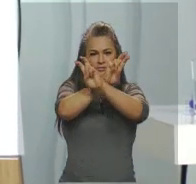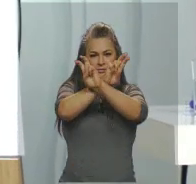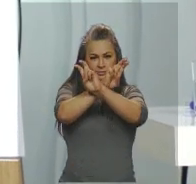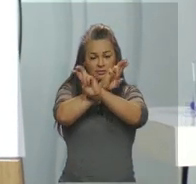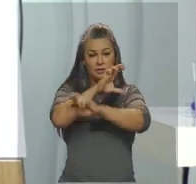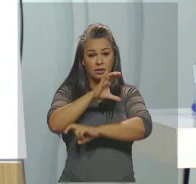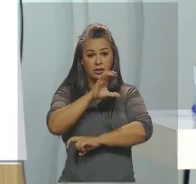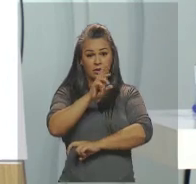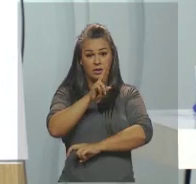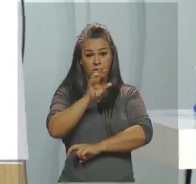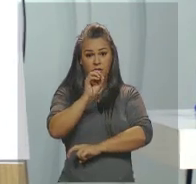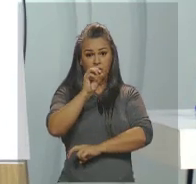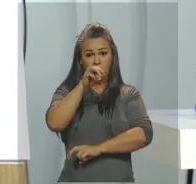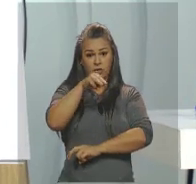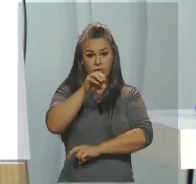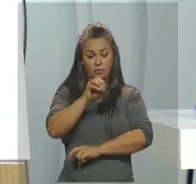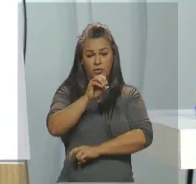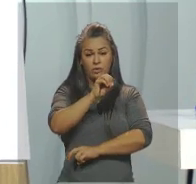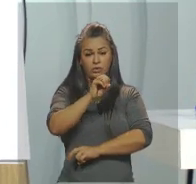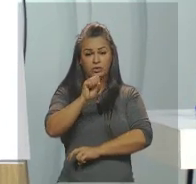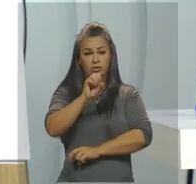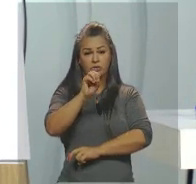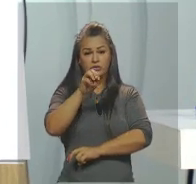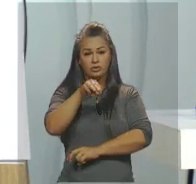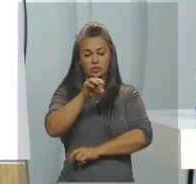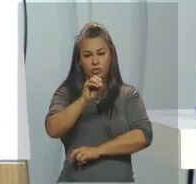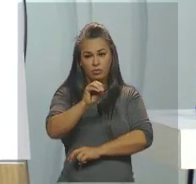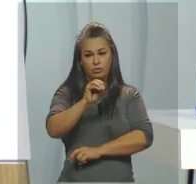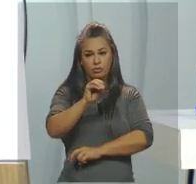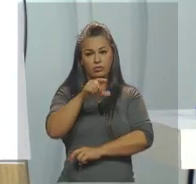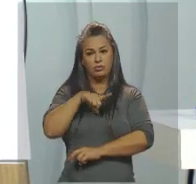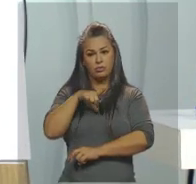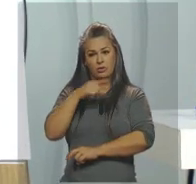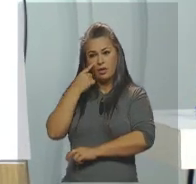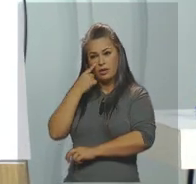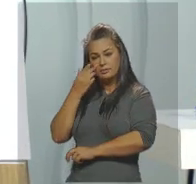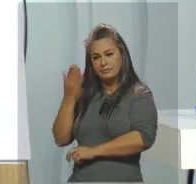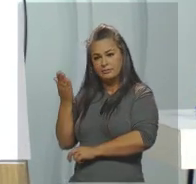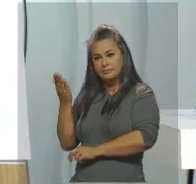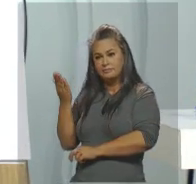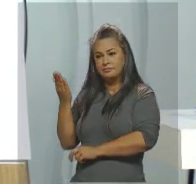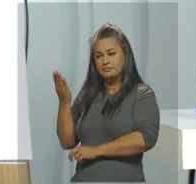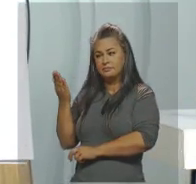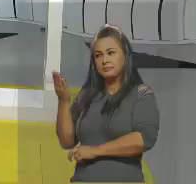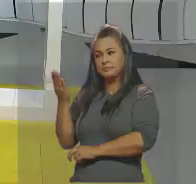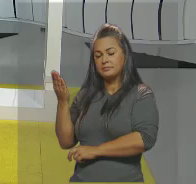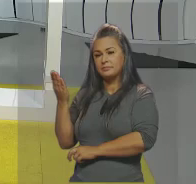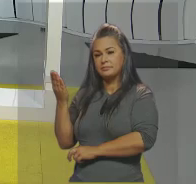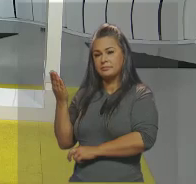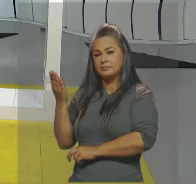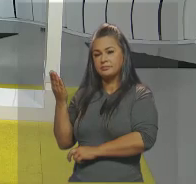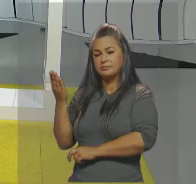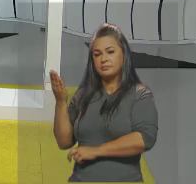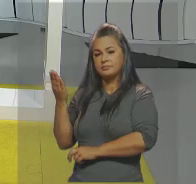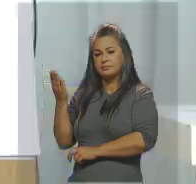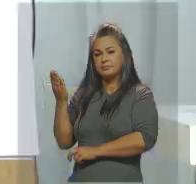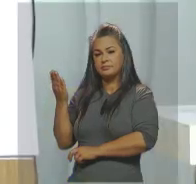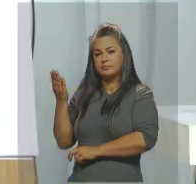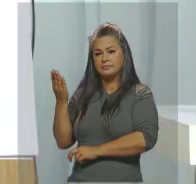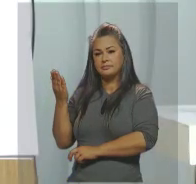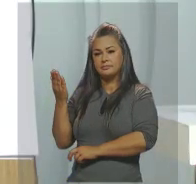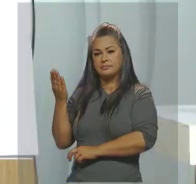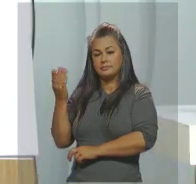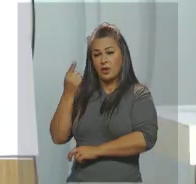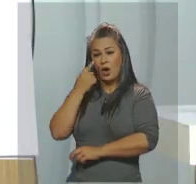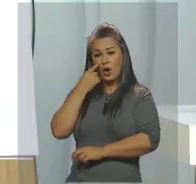Então, ó, Azão, Azinho, Bzão, Bzinho. Olha o que acontece.